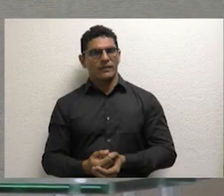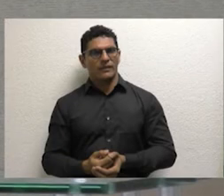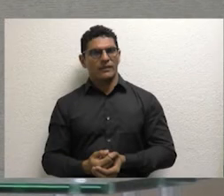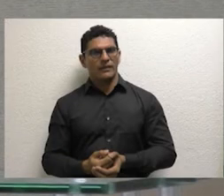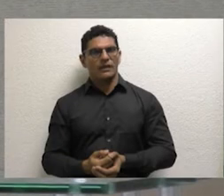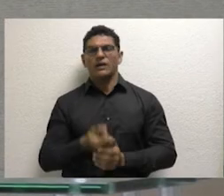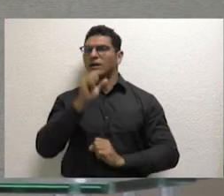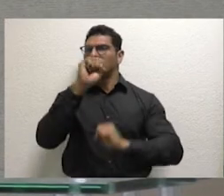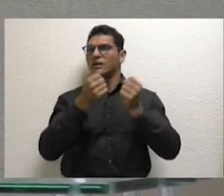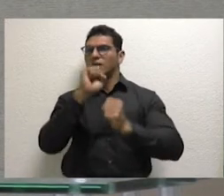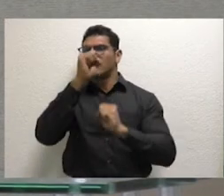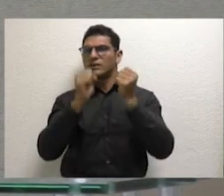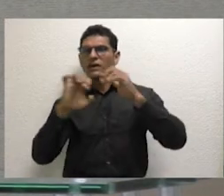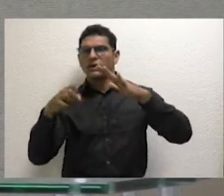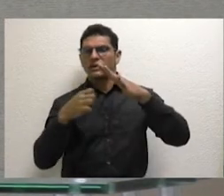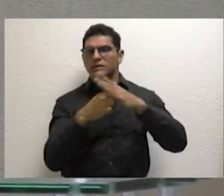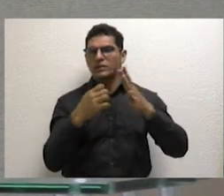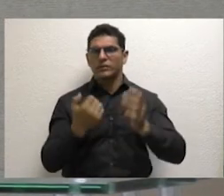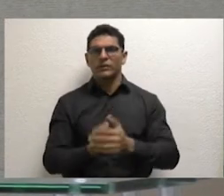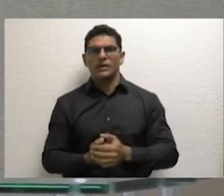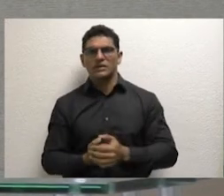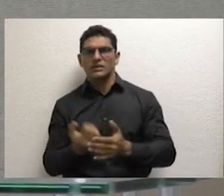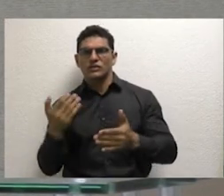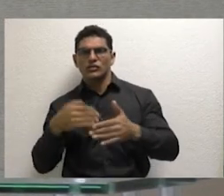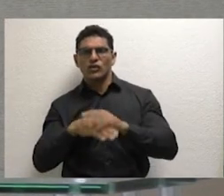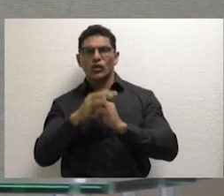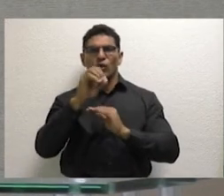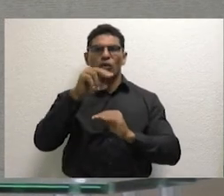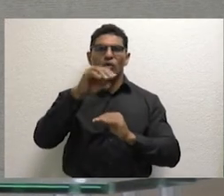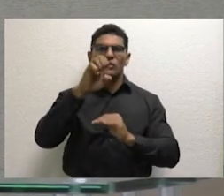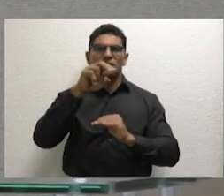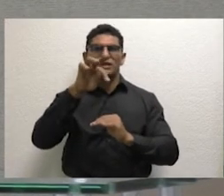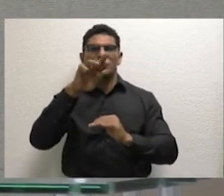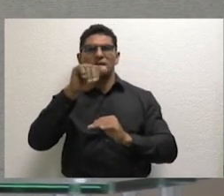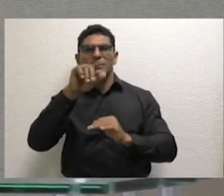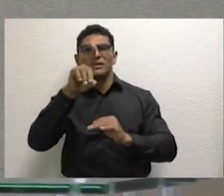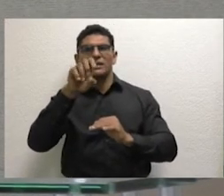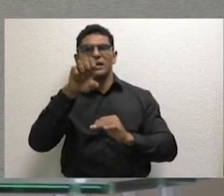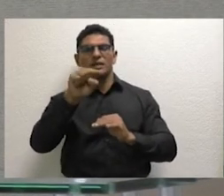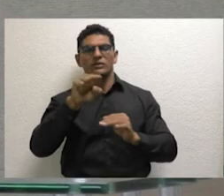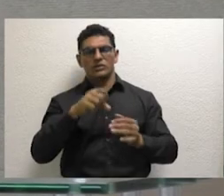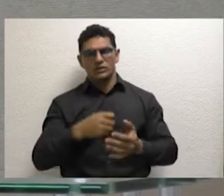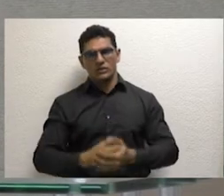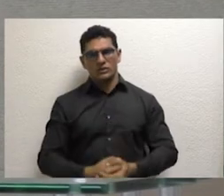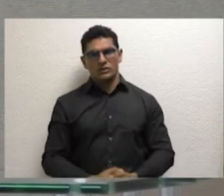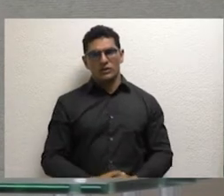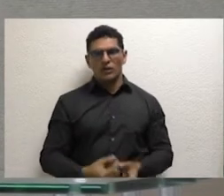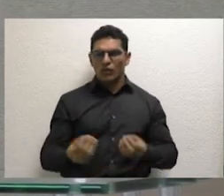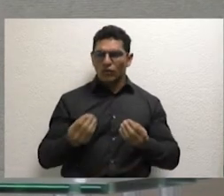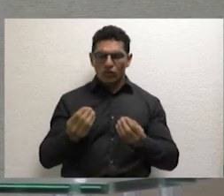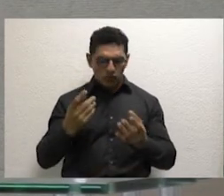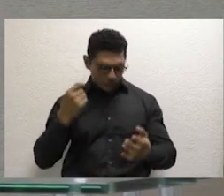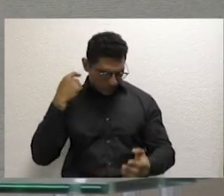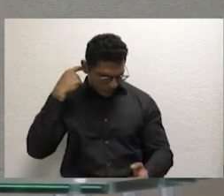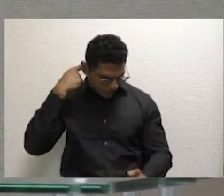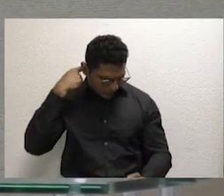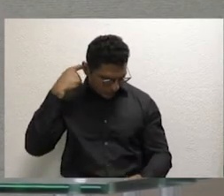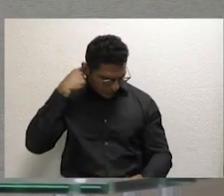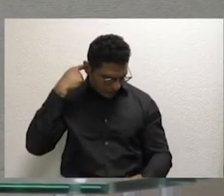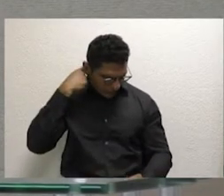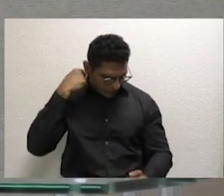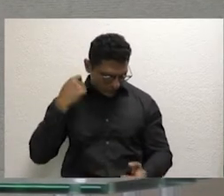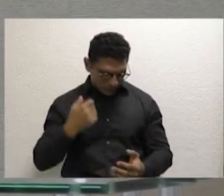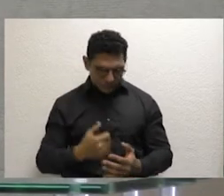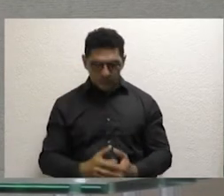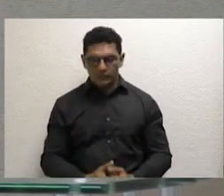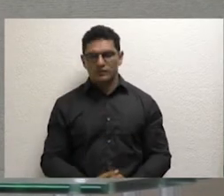doutor Wilson como é que fica o resultado da não mudança de